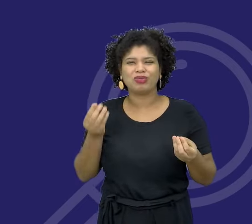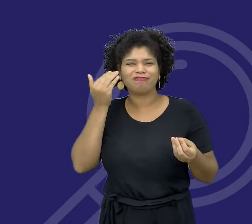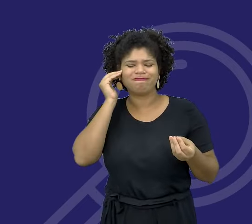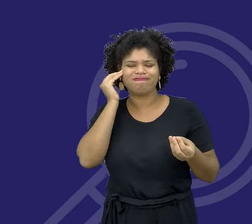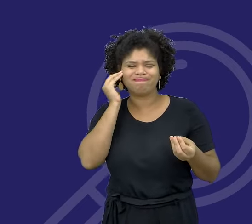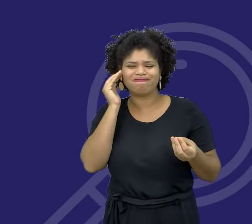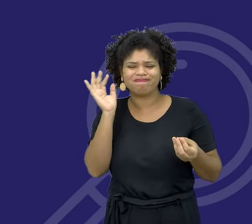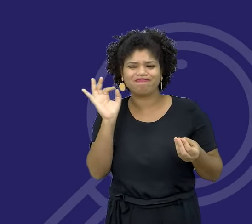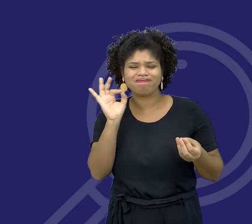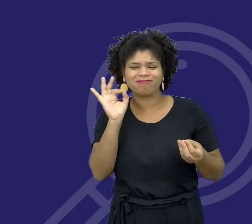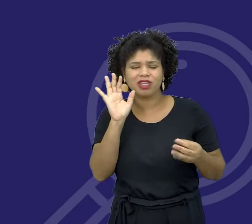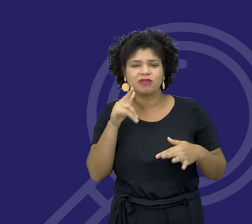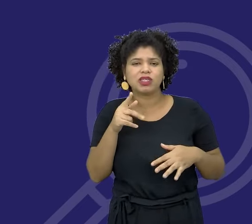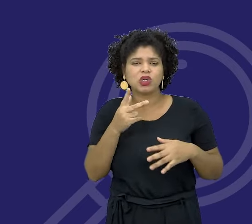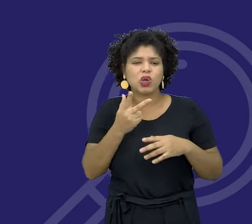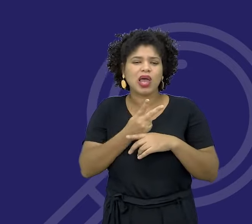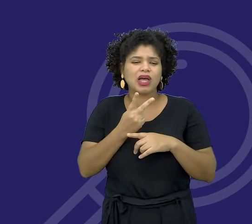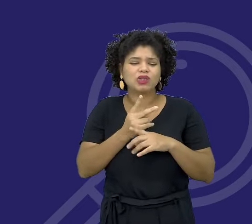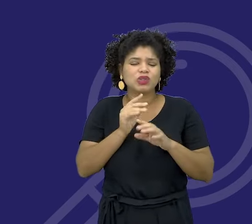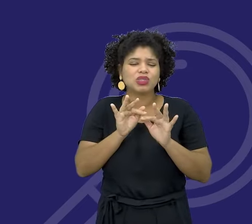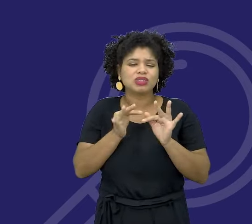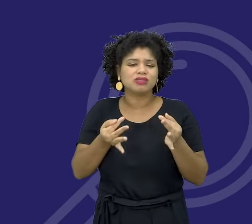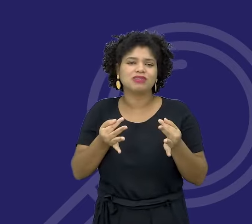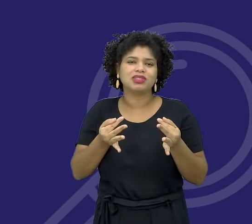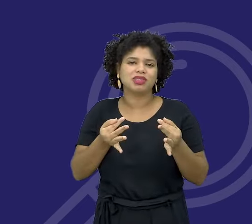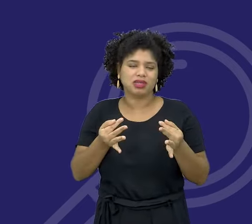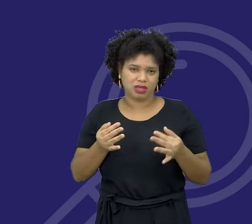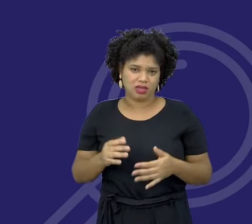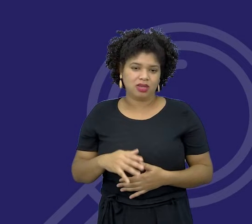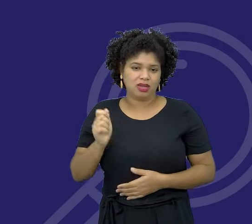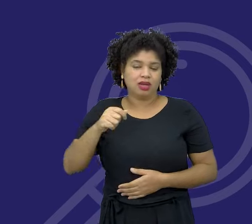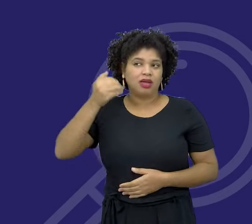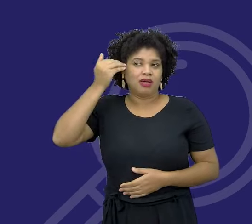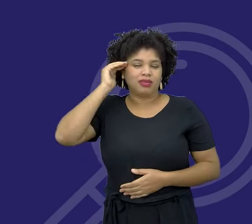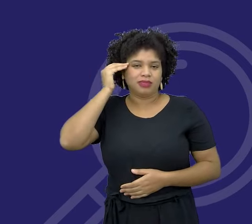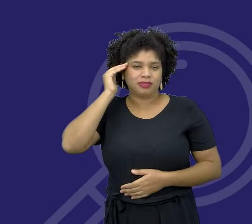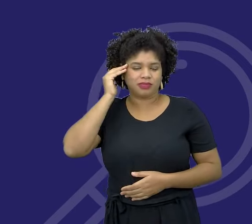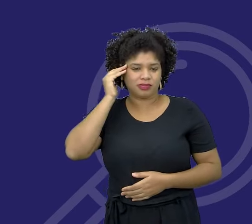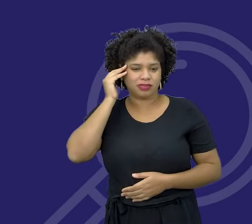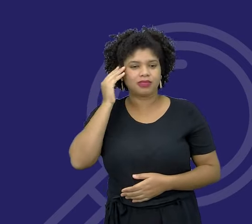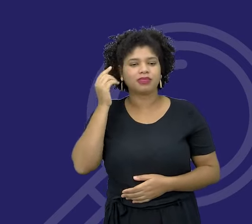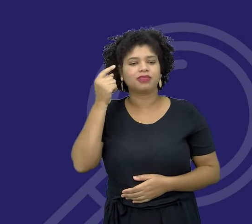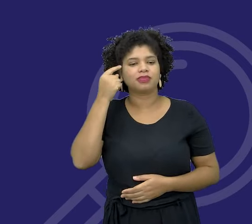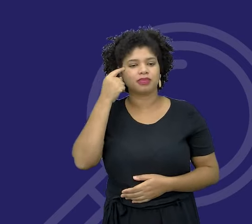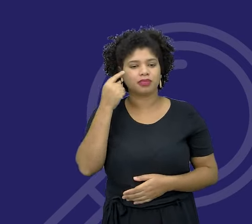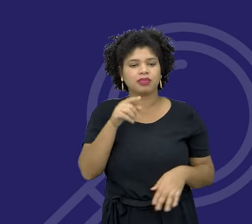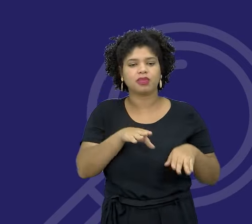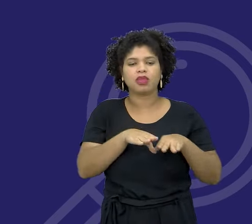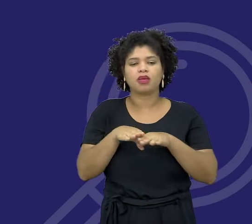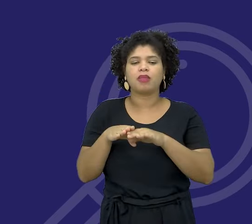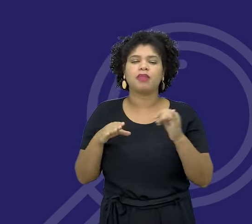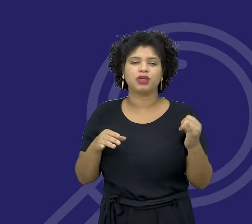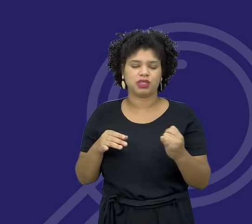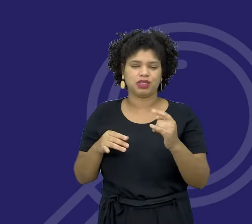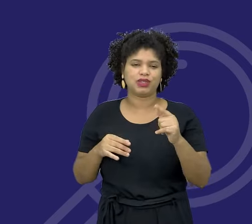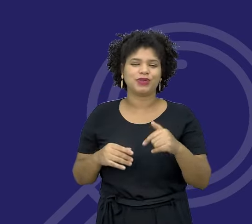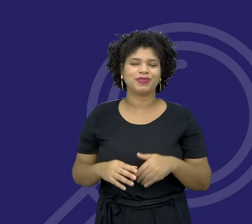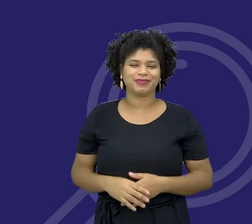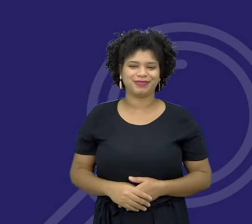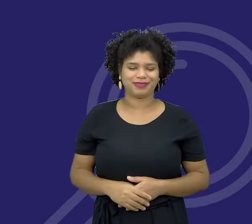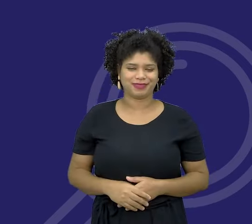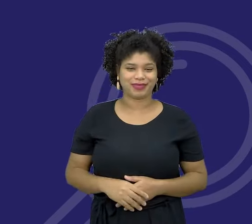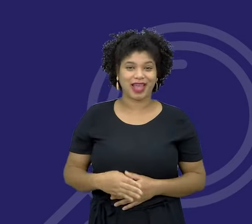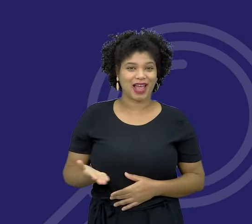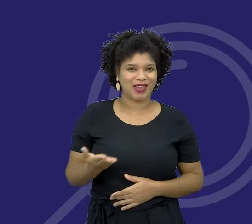algum errinho ali no meio. Então, essa busca do consenso depois da plenária é muito importante. Vamos